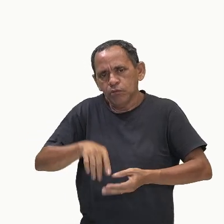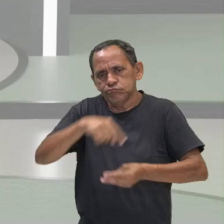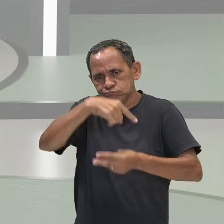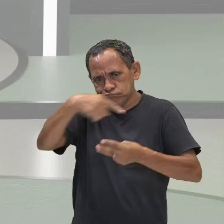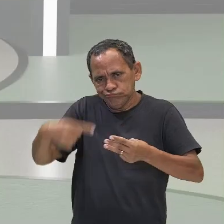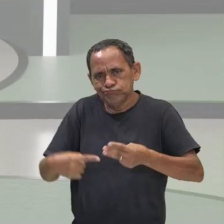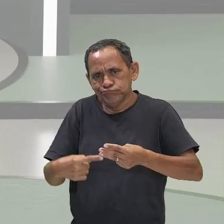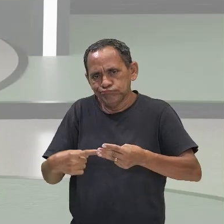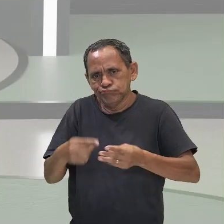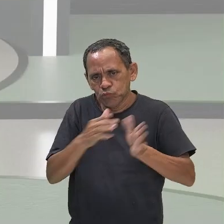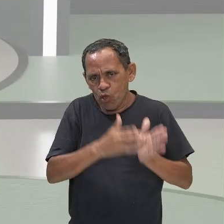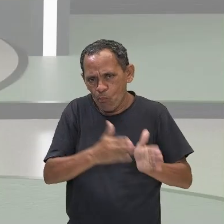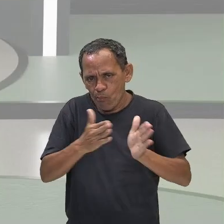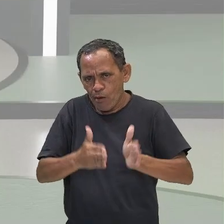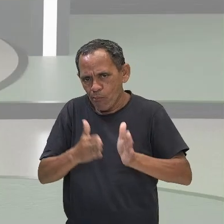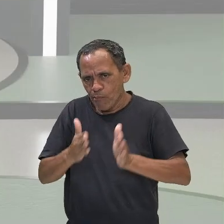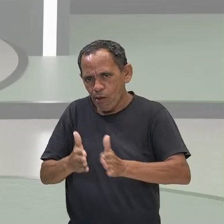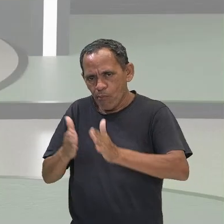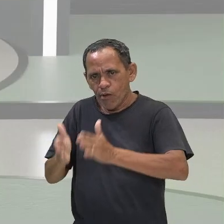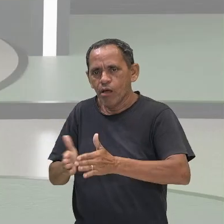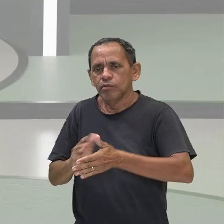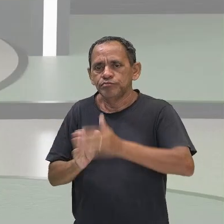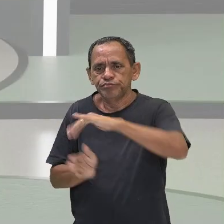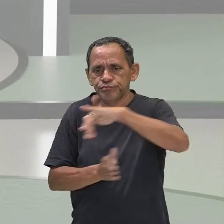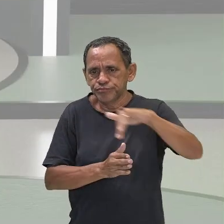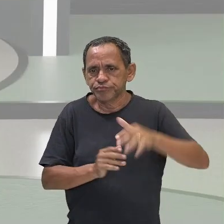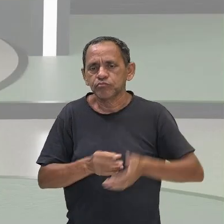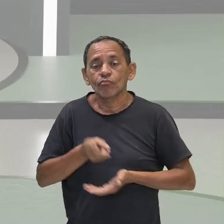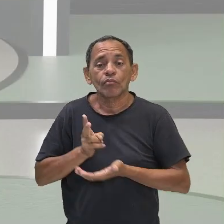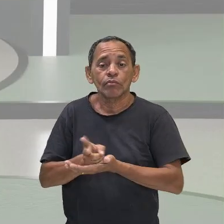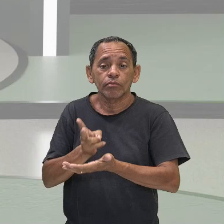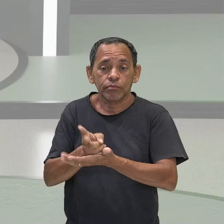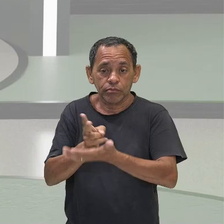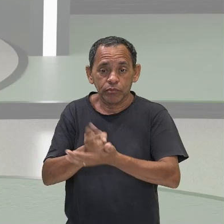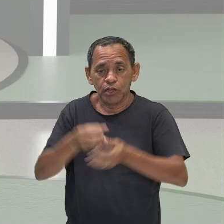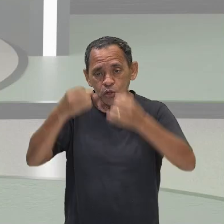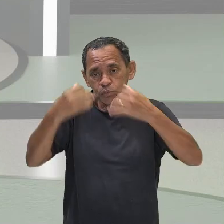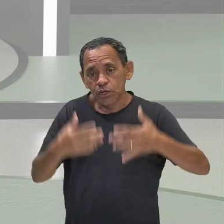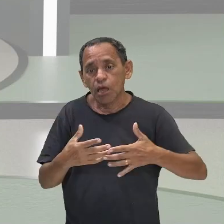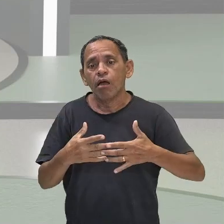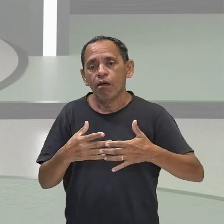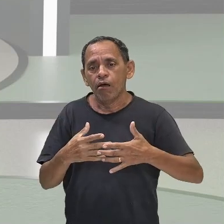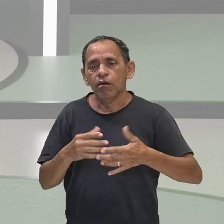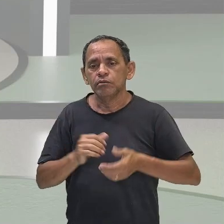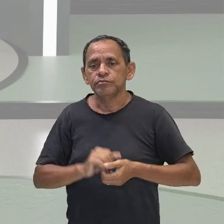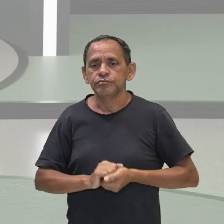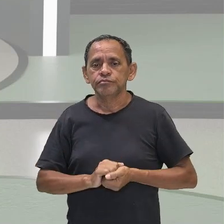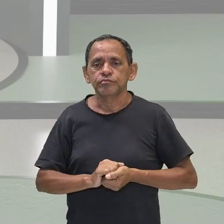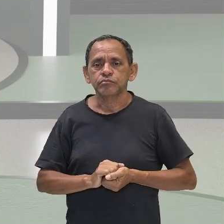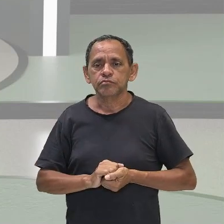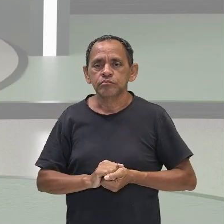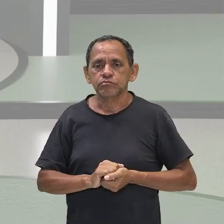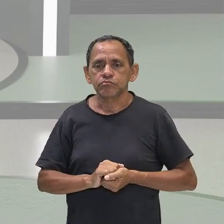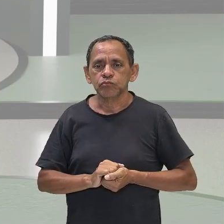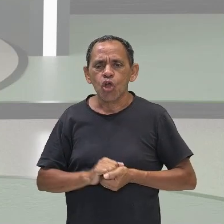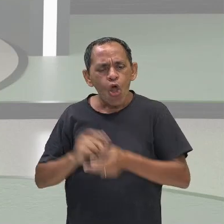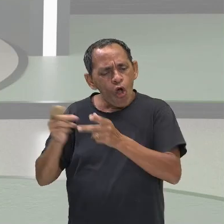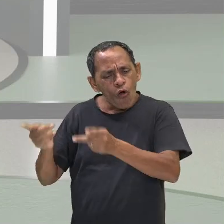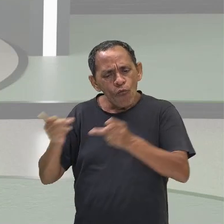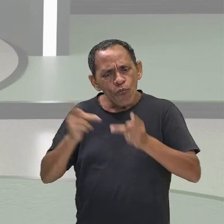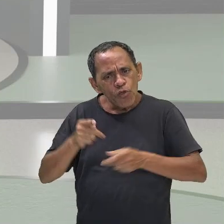do parto. Para a gente dar continuidade, a falar um pouquinho, chamo vocês para fazer um